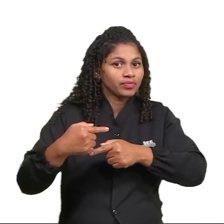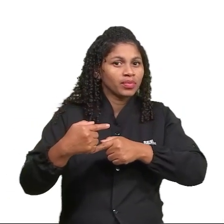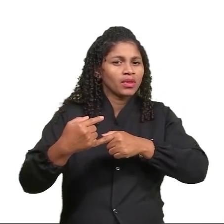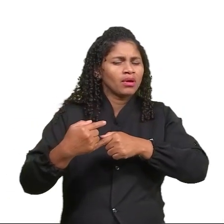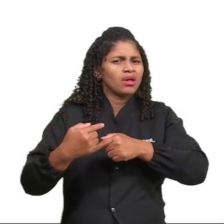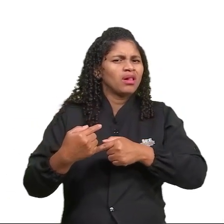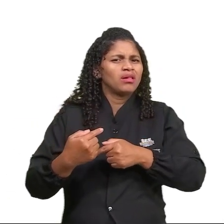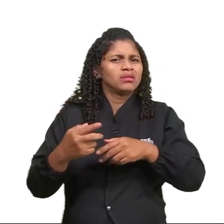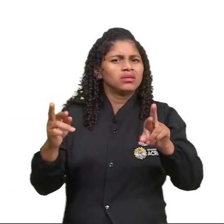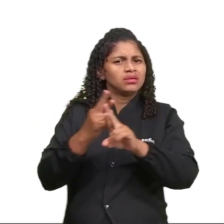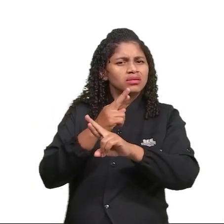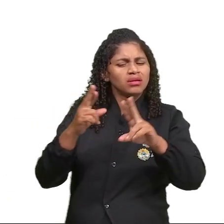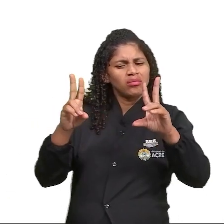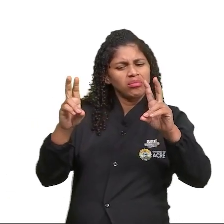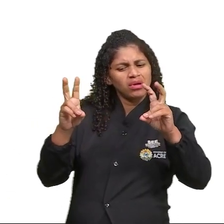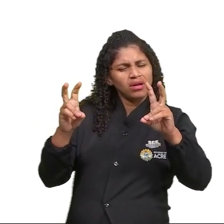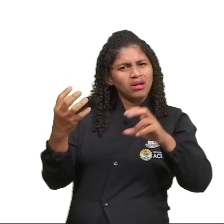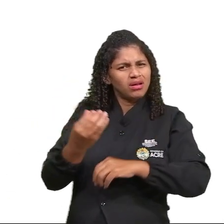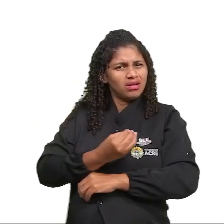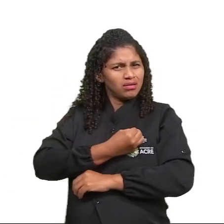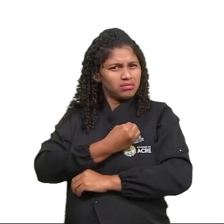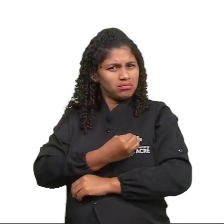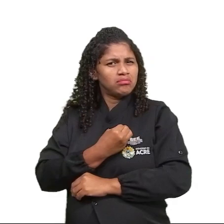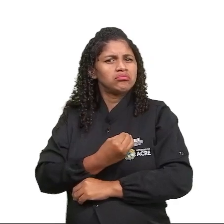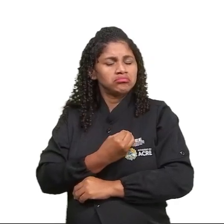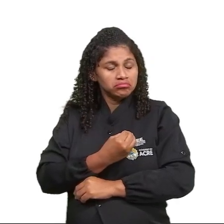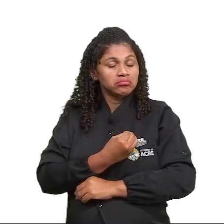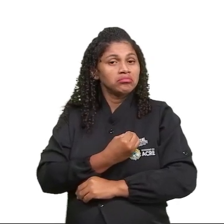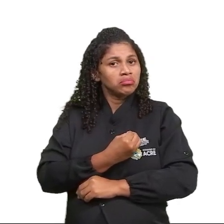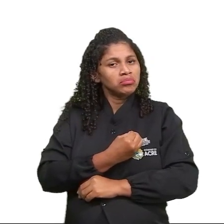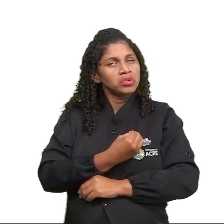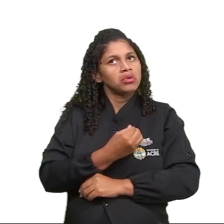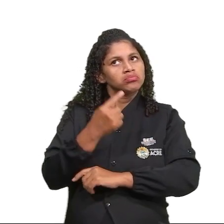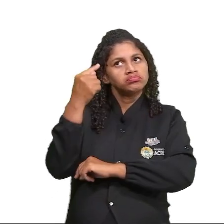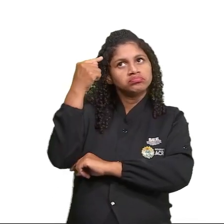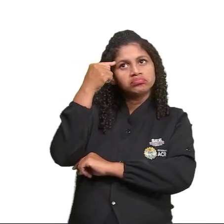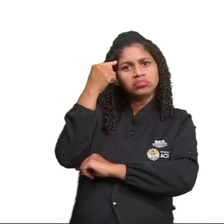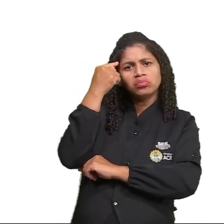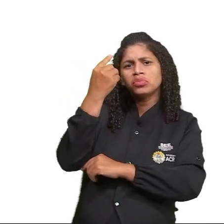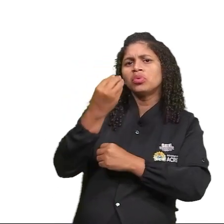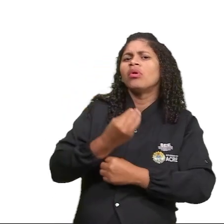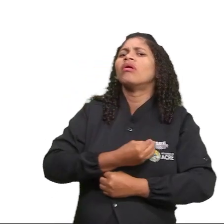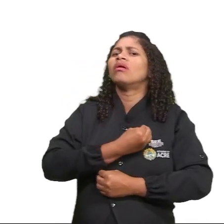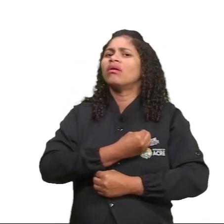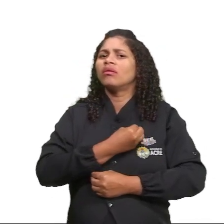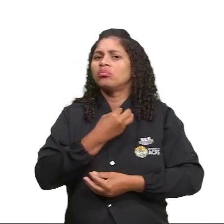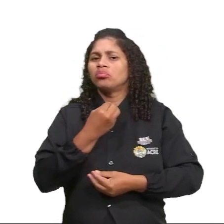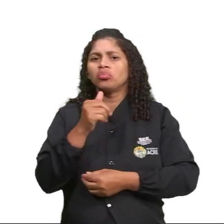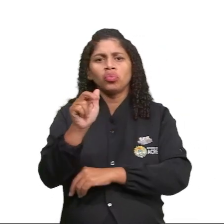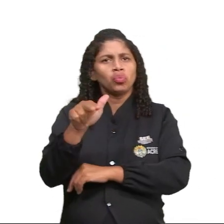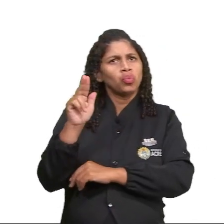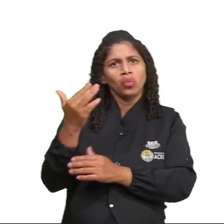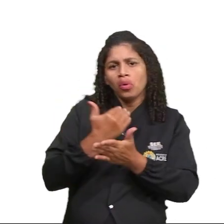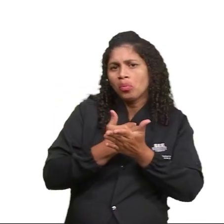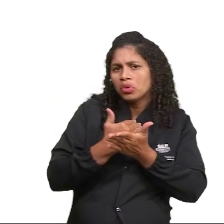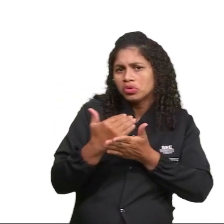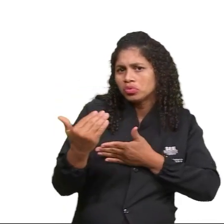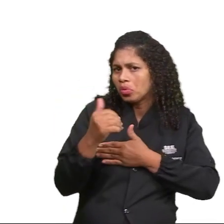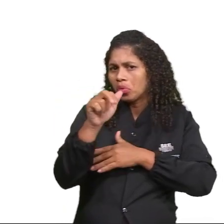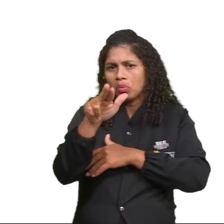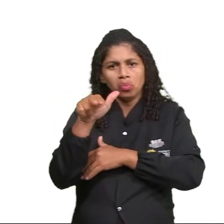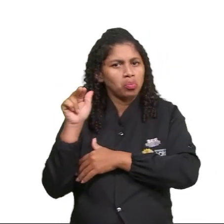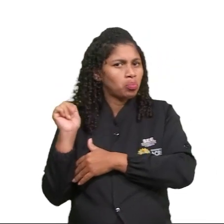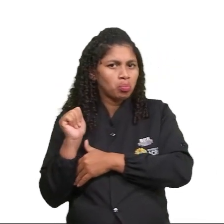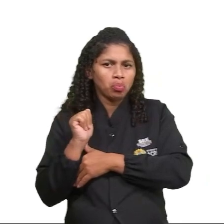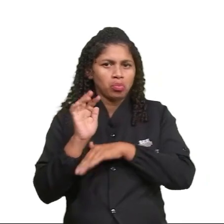existenciais, existencialismo faz muito sentido. E aqui ele fica pensando sobre a existência, de que nunca começou, que nunca vai terminar,